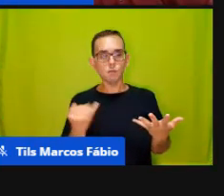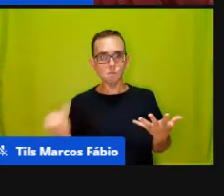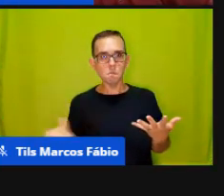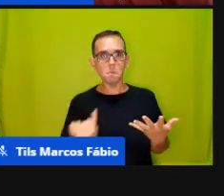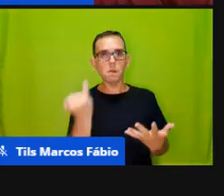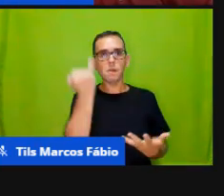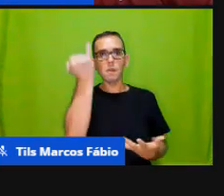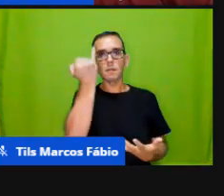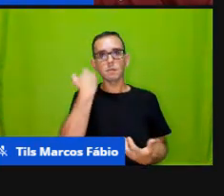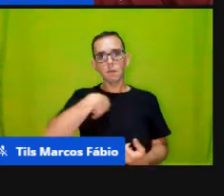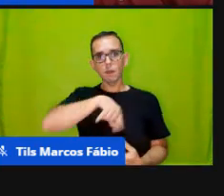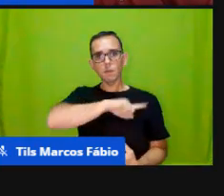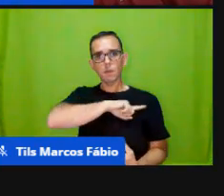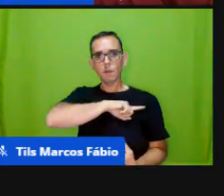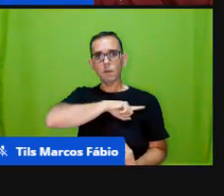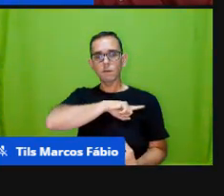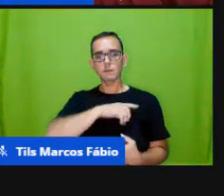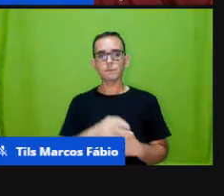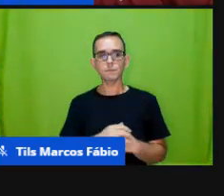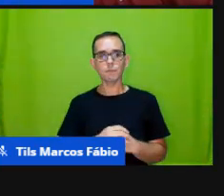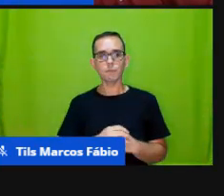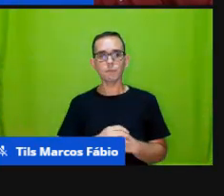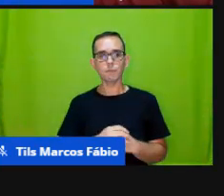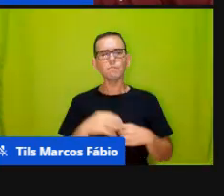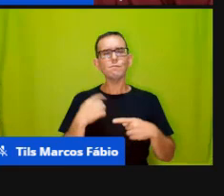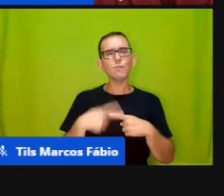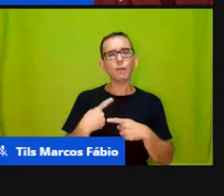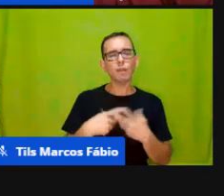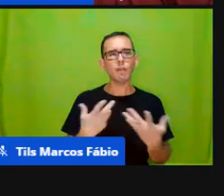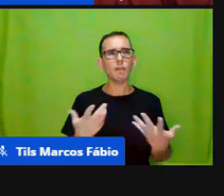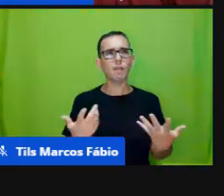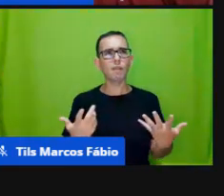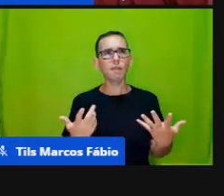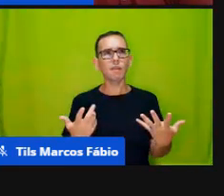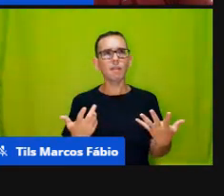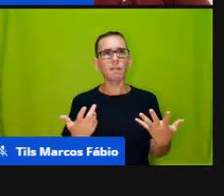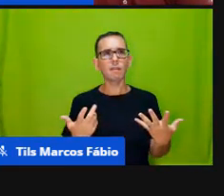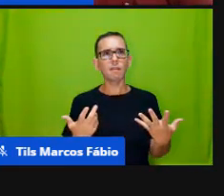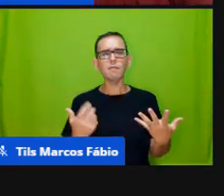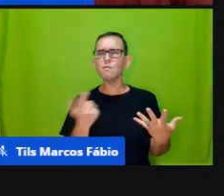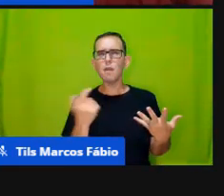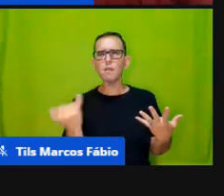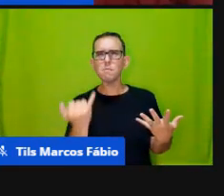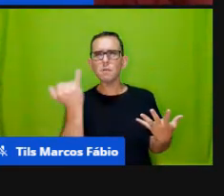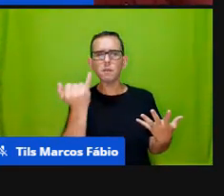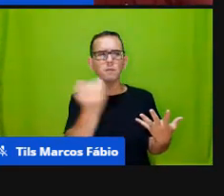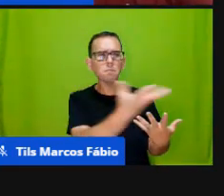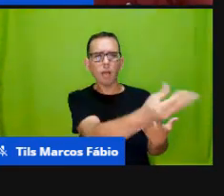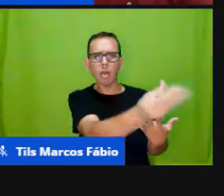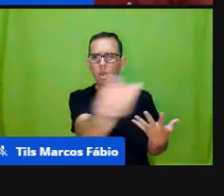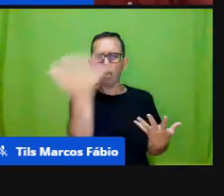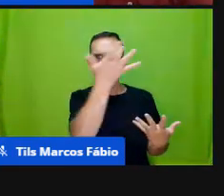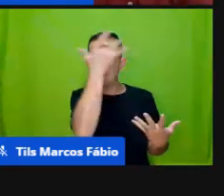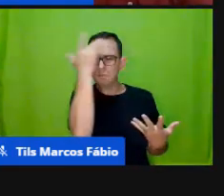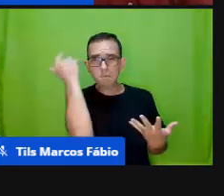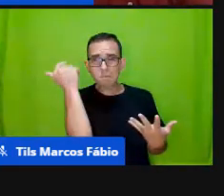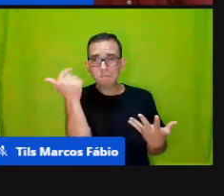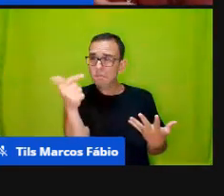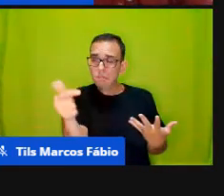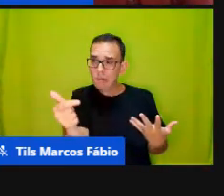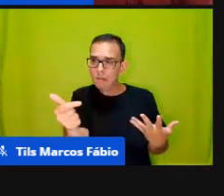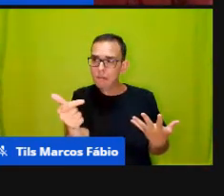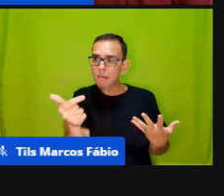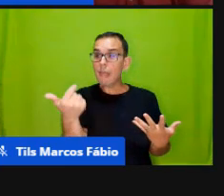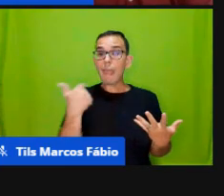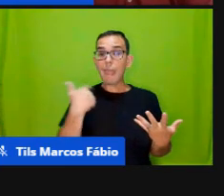importância para nós, né? Apesar de não ser muito importante para várias pessoas na ocasião, eu